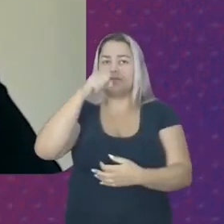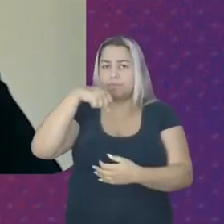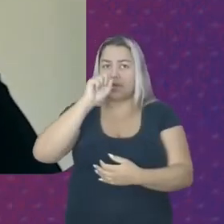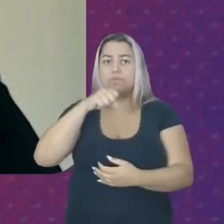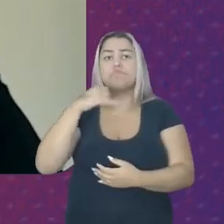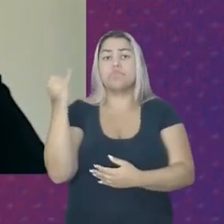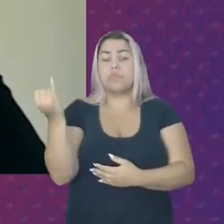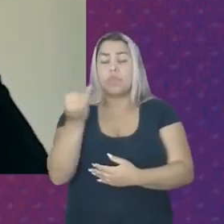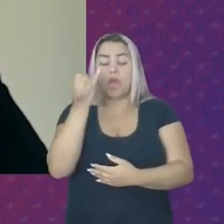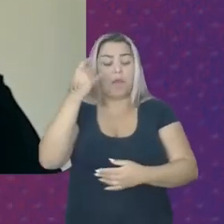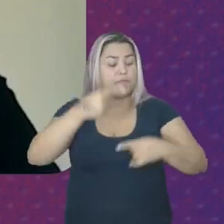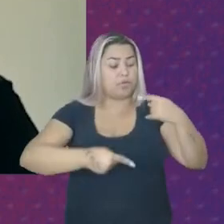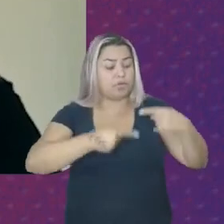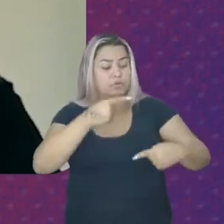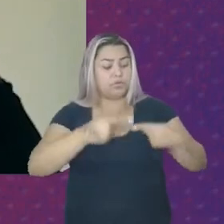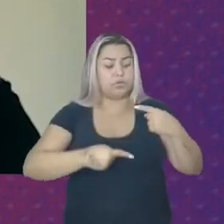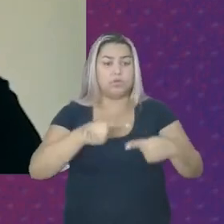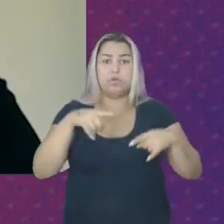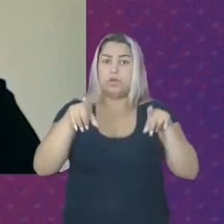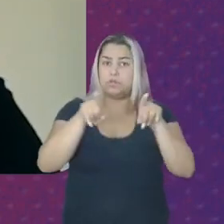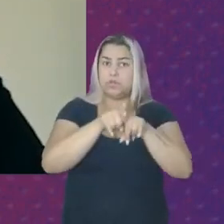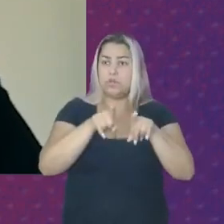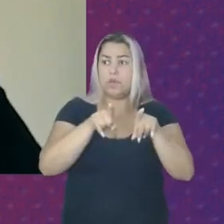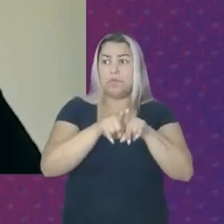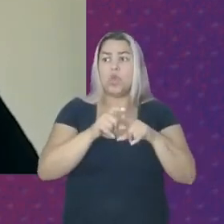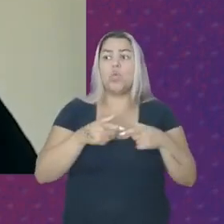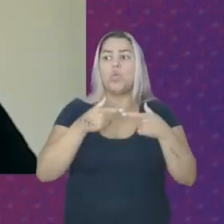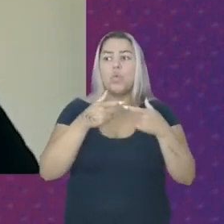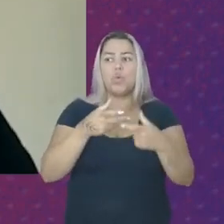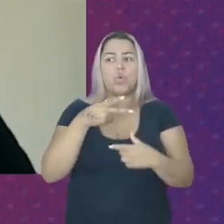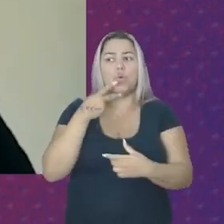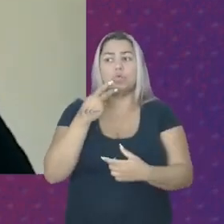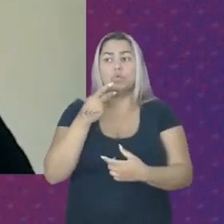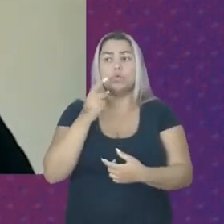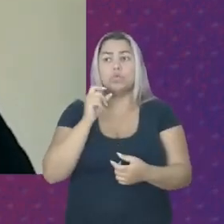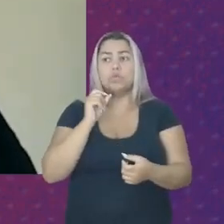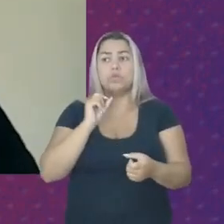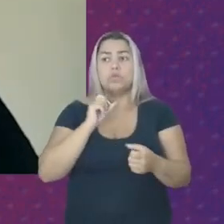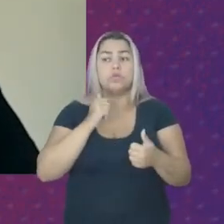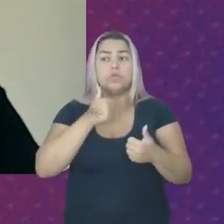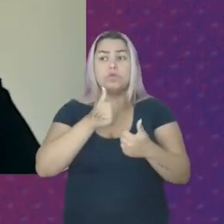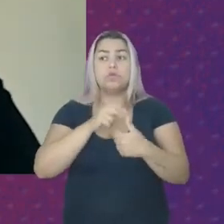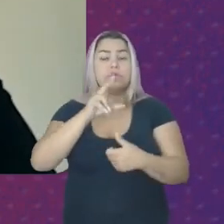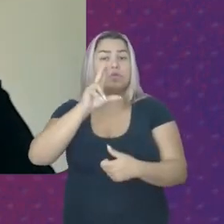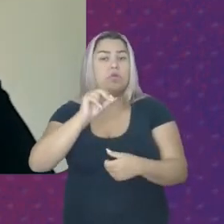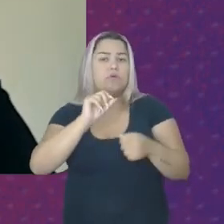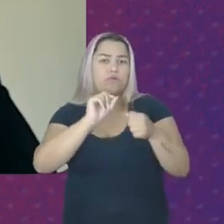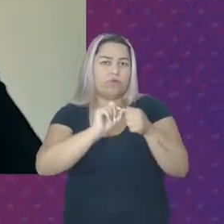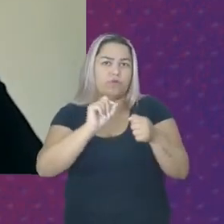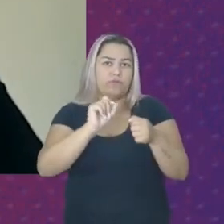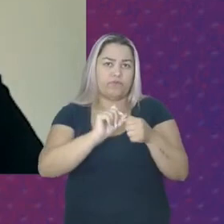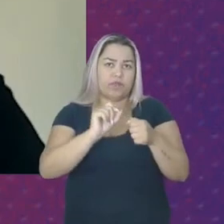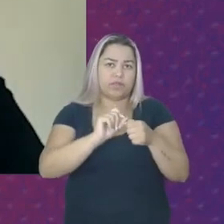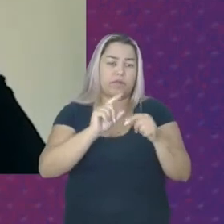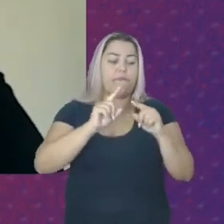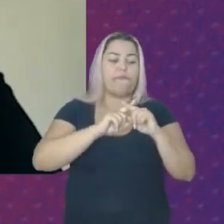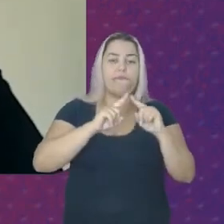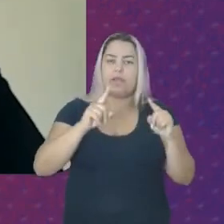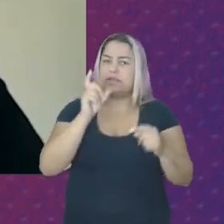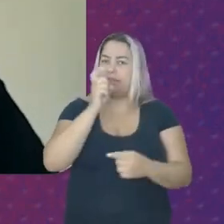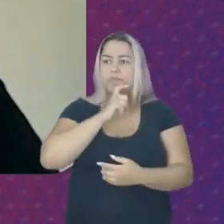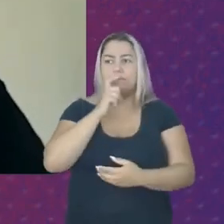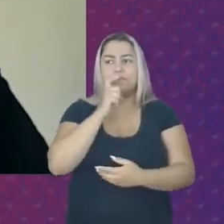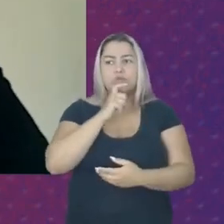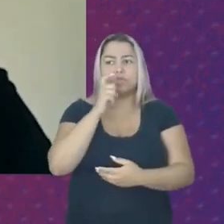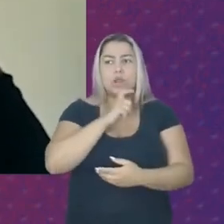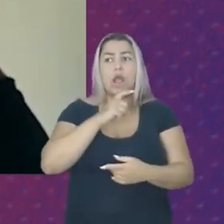importante. A política foi, por muito tempo, um espaço que diziam que não nos contempla, que não foi feito para nós, mas isso é uma mentira.